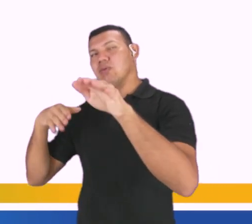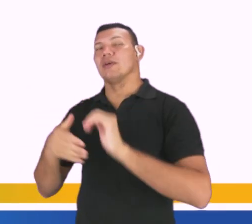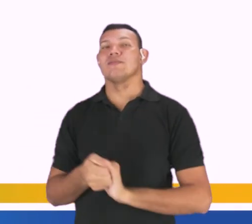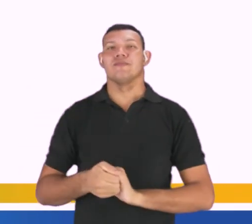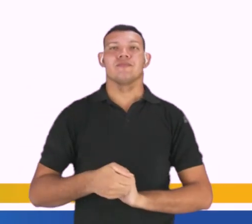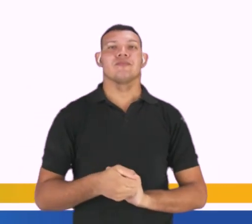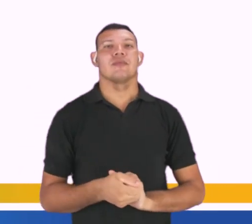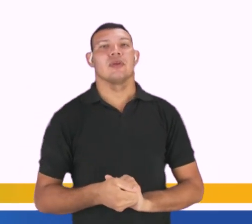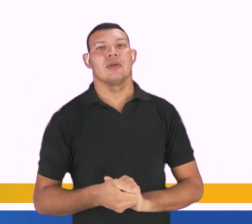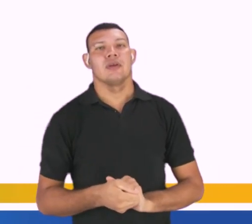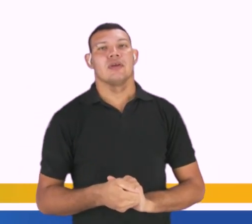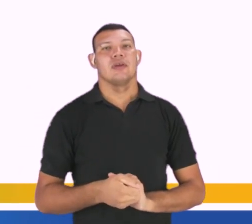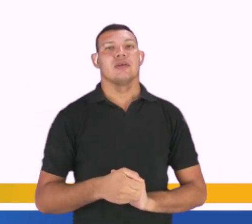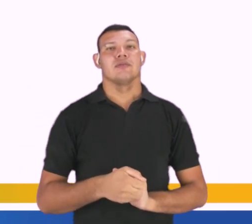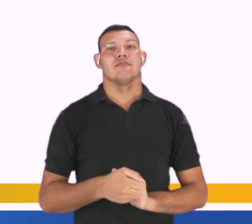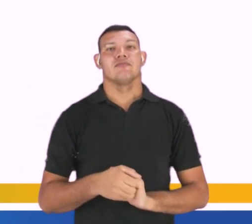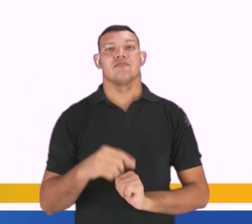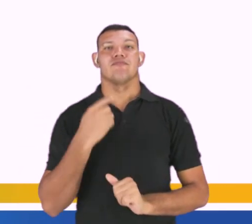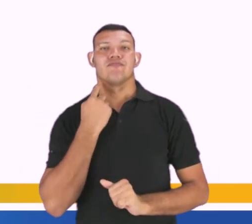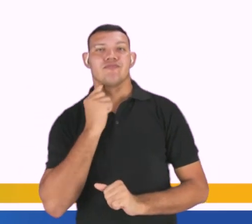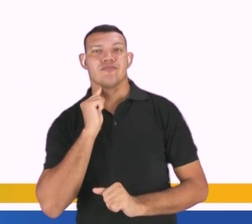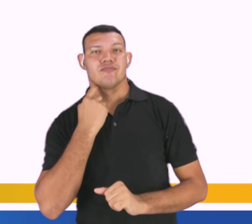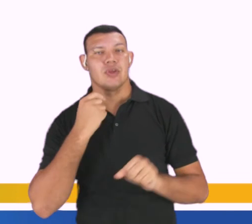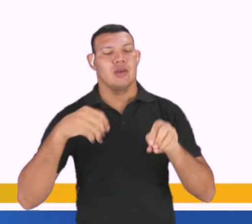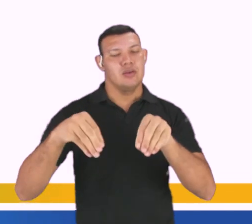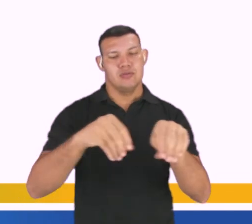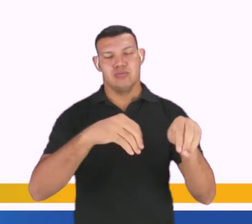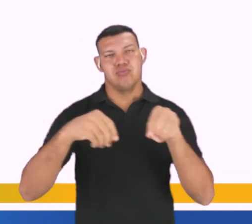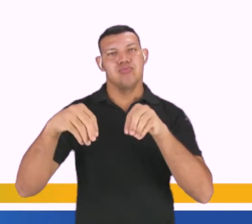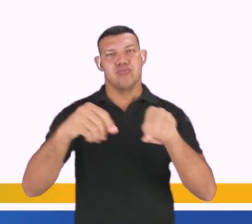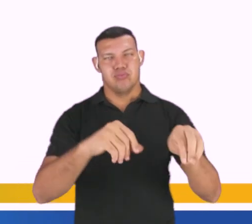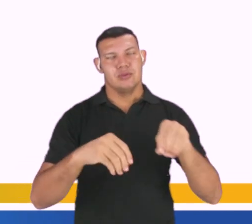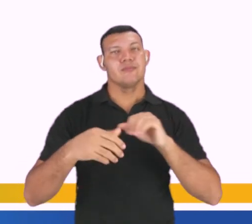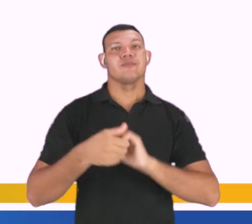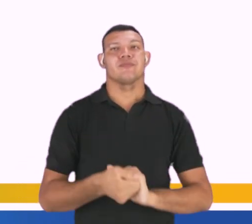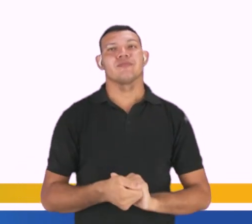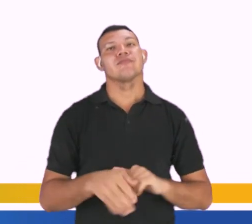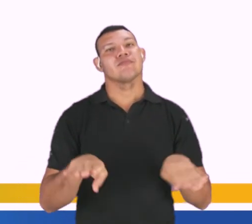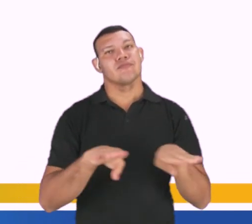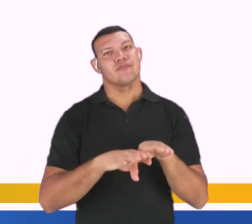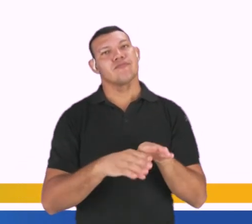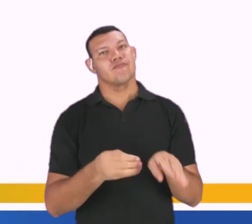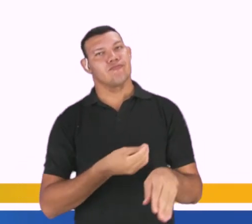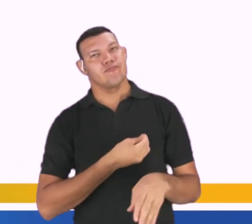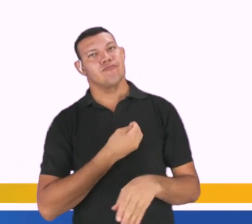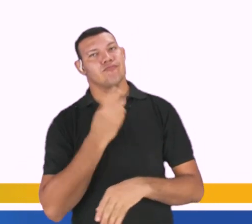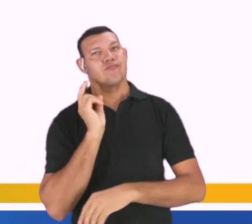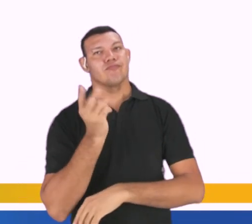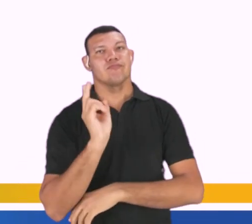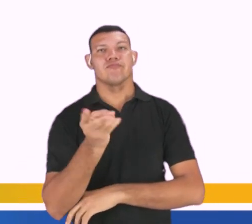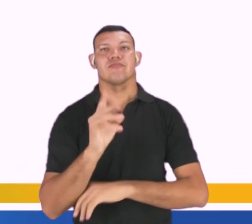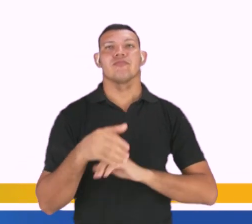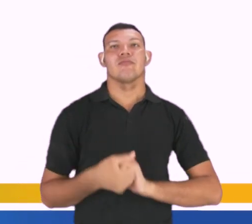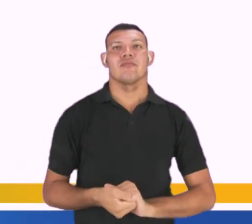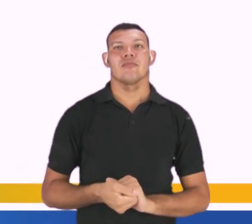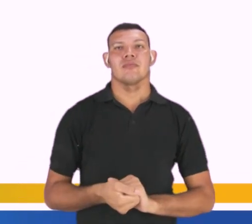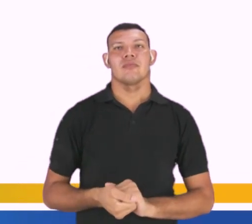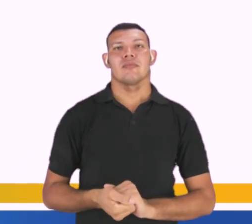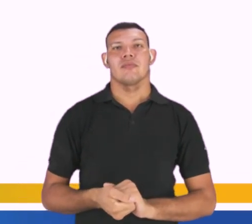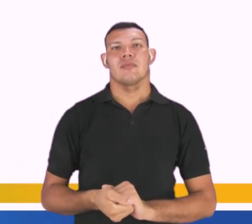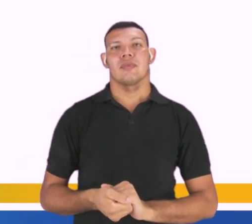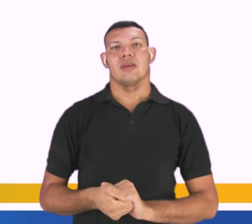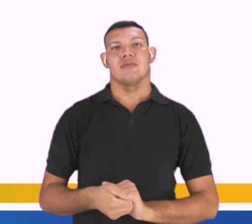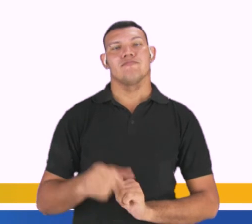automotores. A poluição do solo, que em todo canto está presente, muitas das vezes promovida por cada um de nós mesmos, pela falta